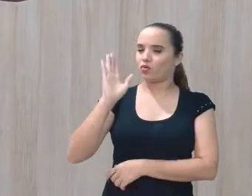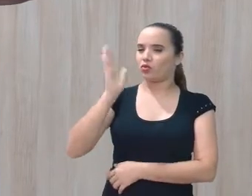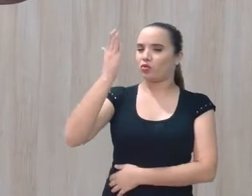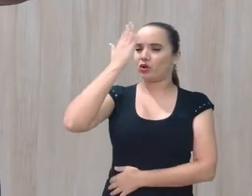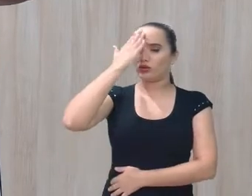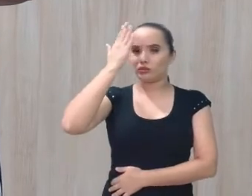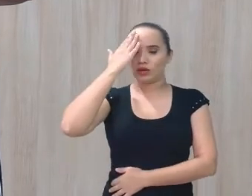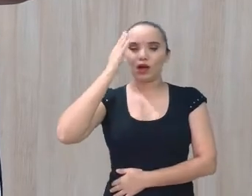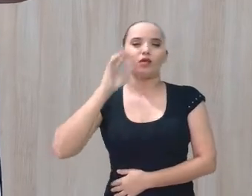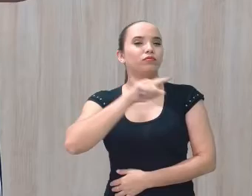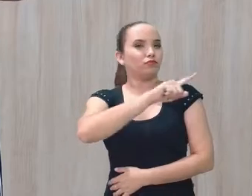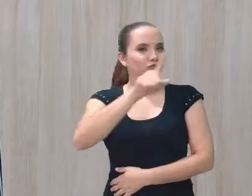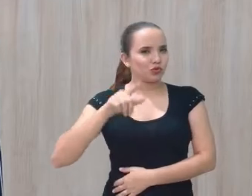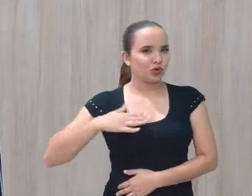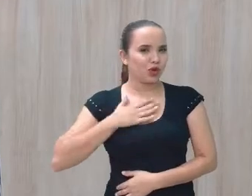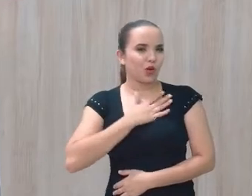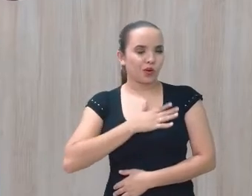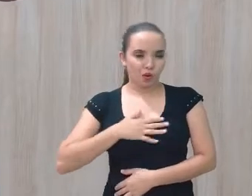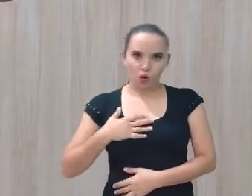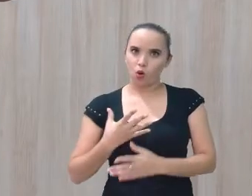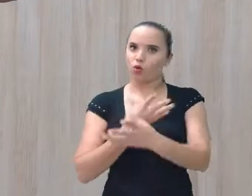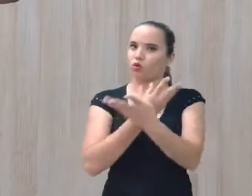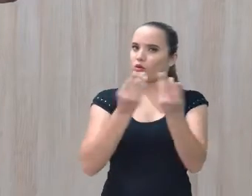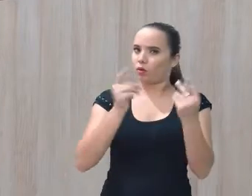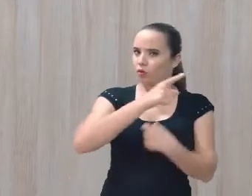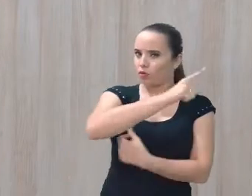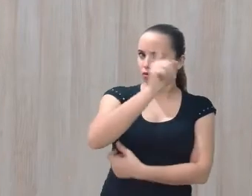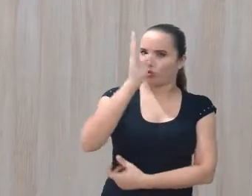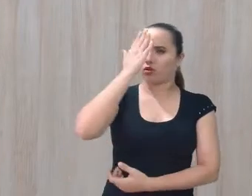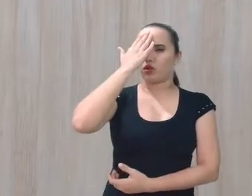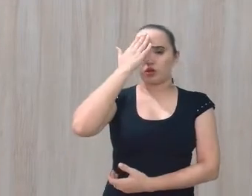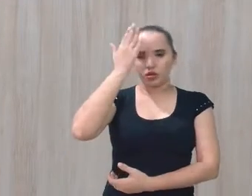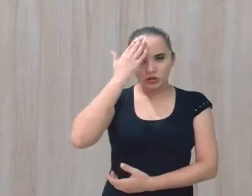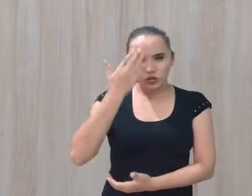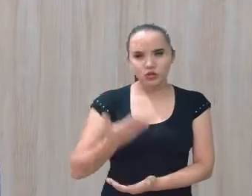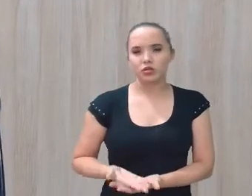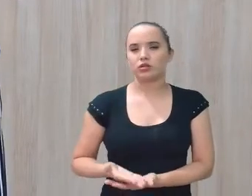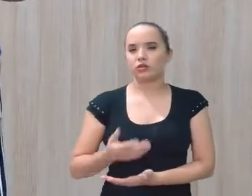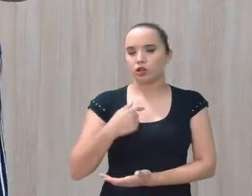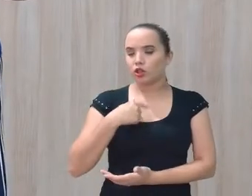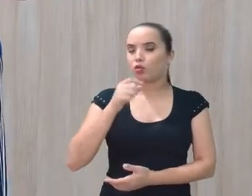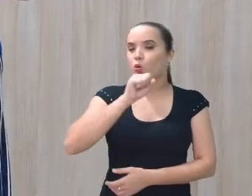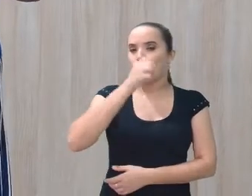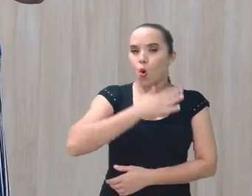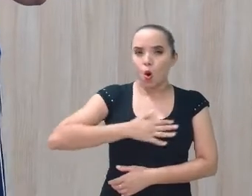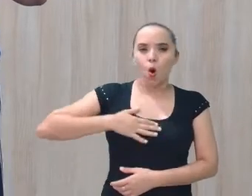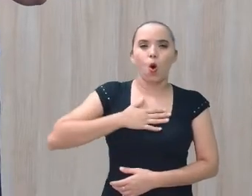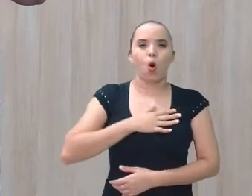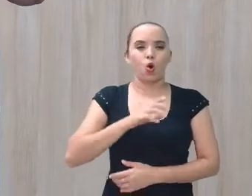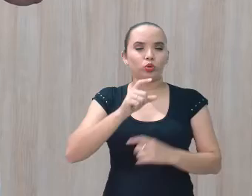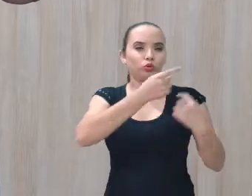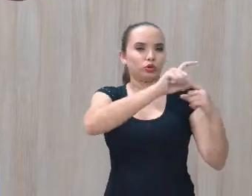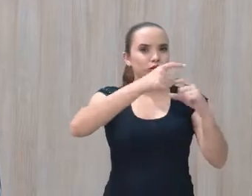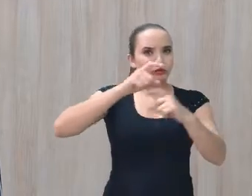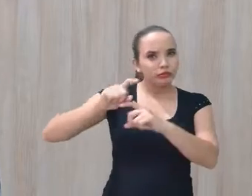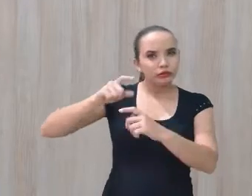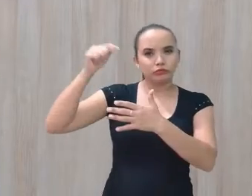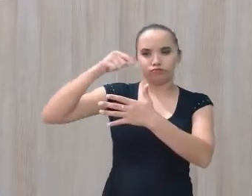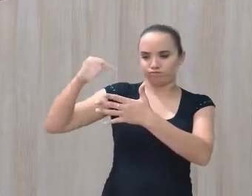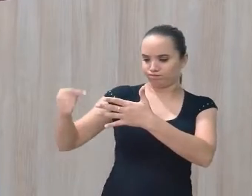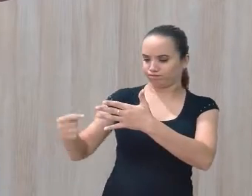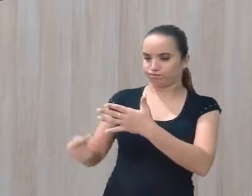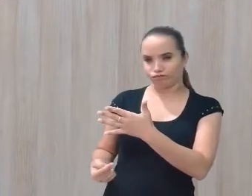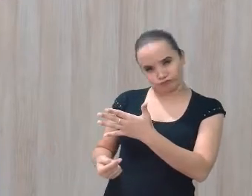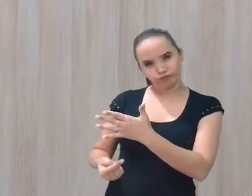faz parte da vida de muitos de vocês, né, que gostam de ler gibi, gostam de ler mangá, gostam de ler outros